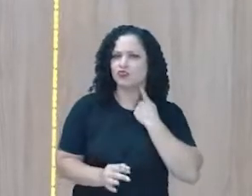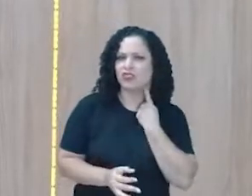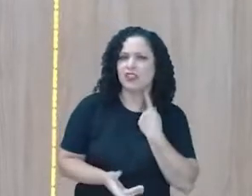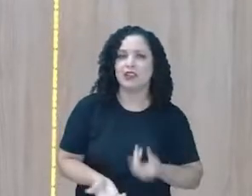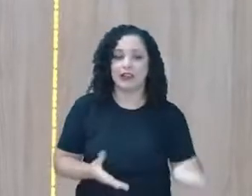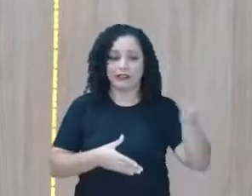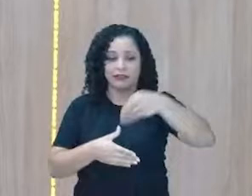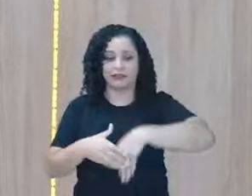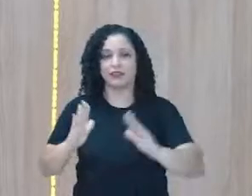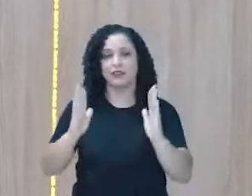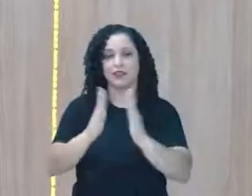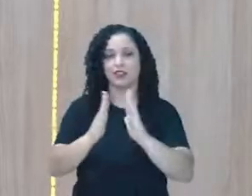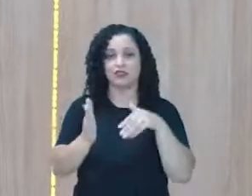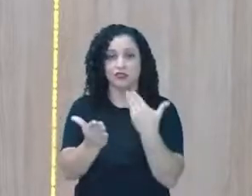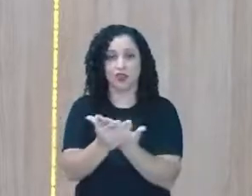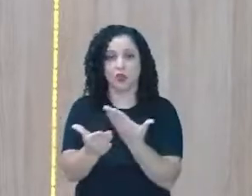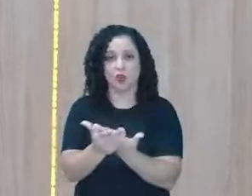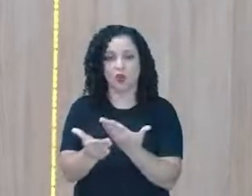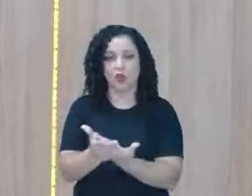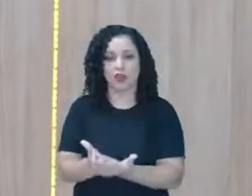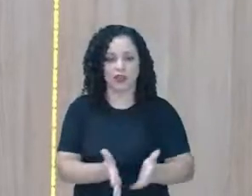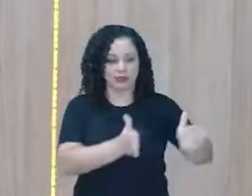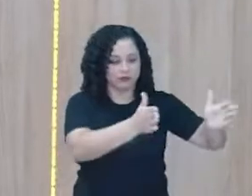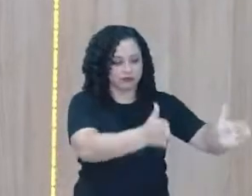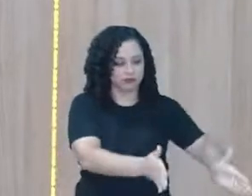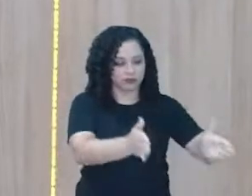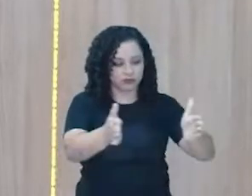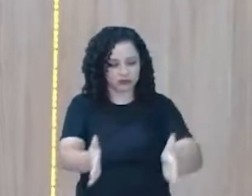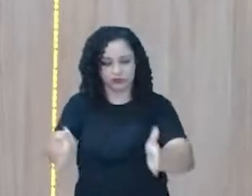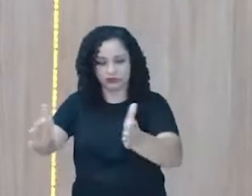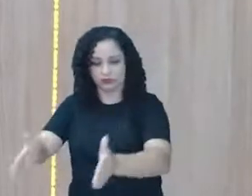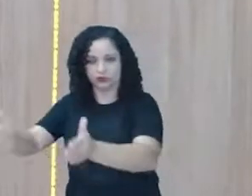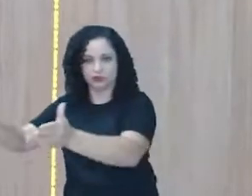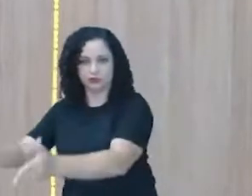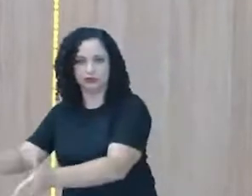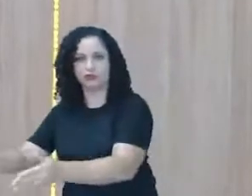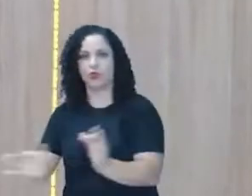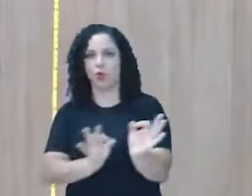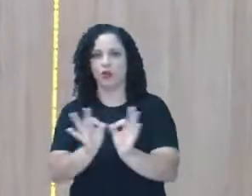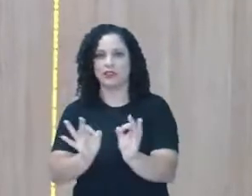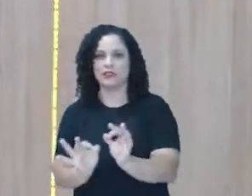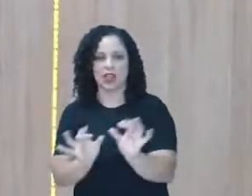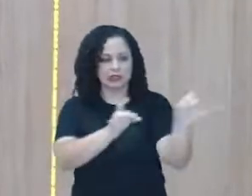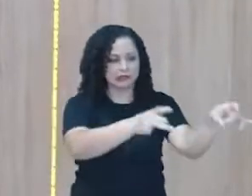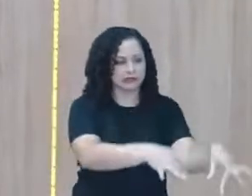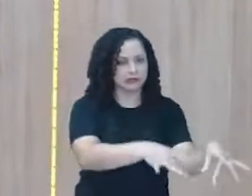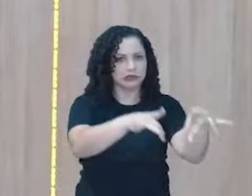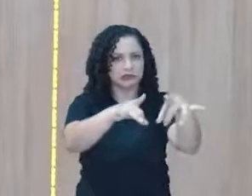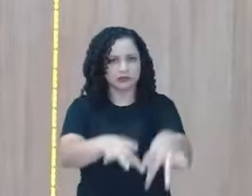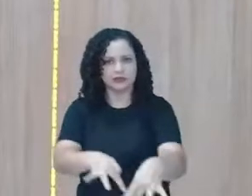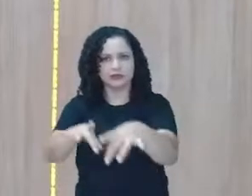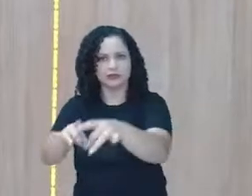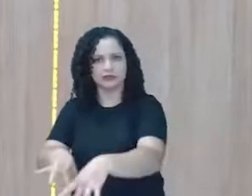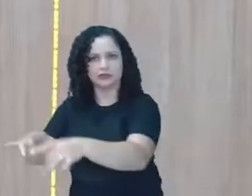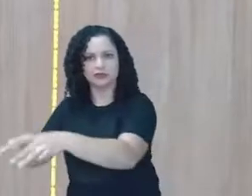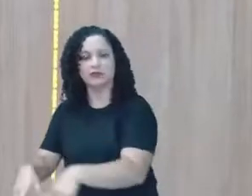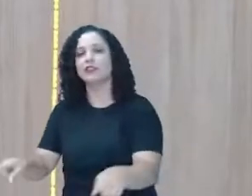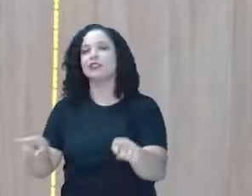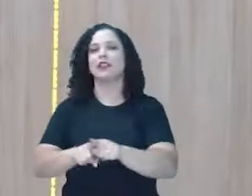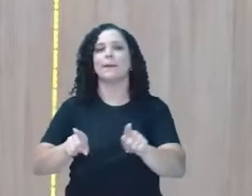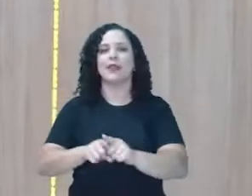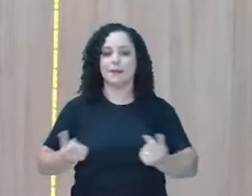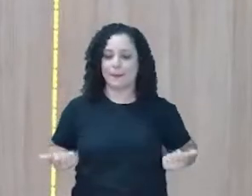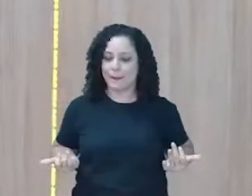da escola, o incentivo a uma horta, por exemplo, dentro da escola. Isso já são práticas que a gente já pode